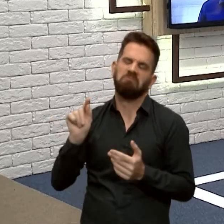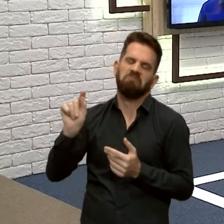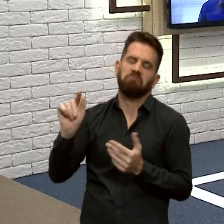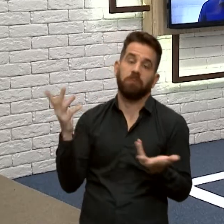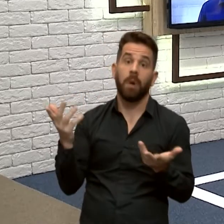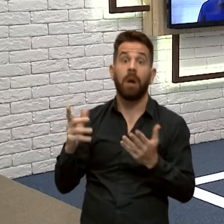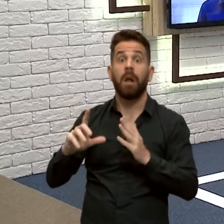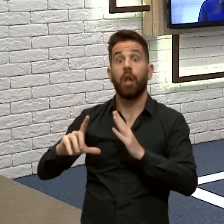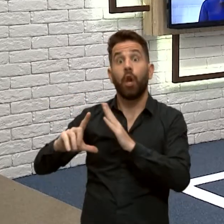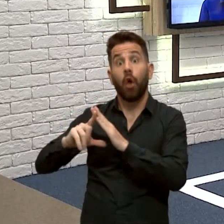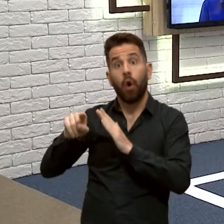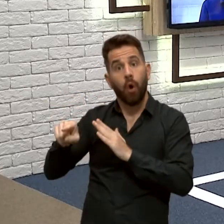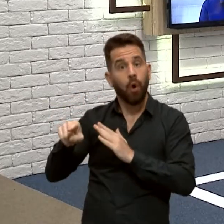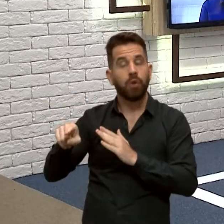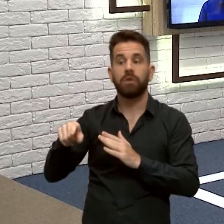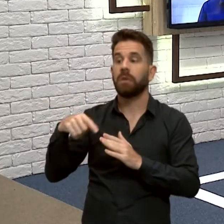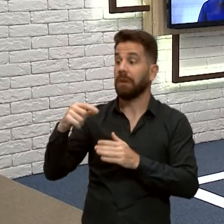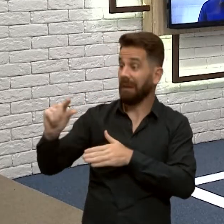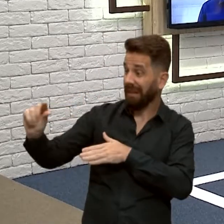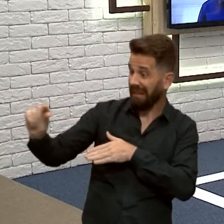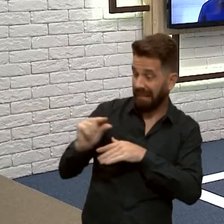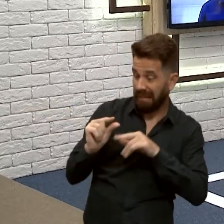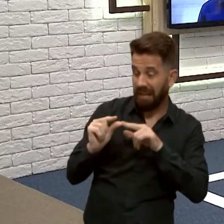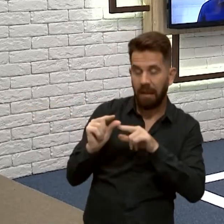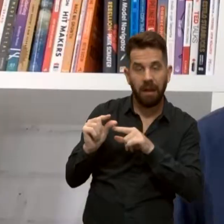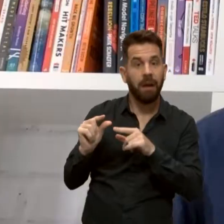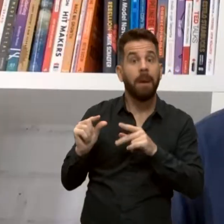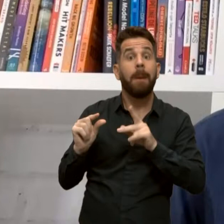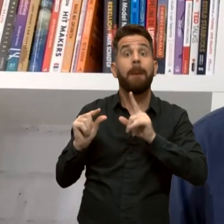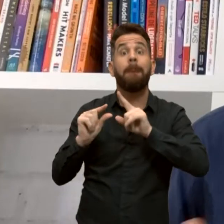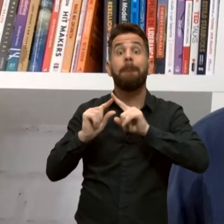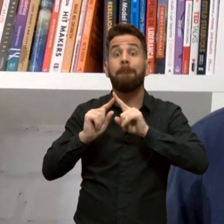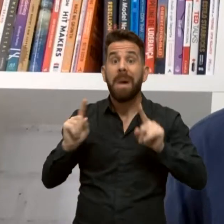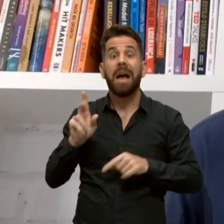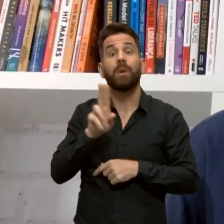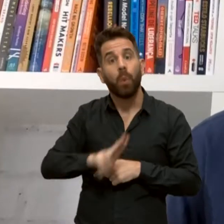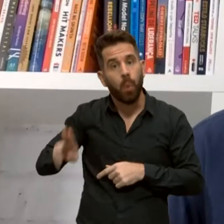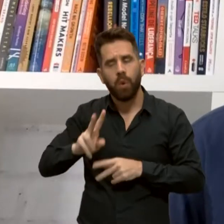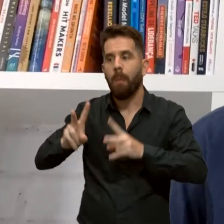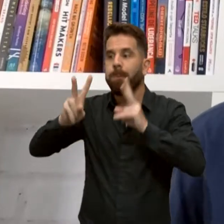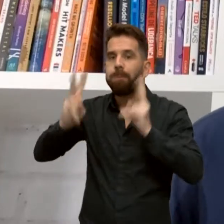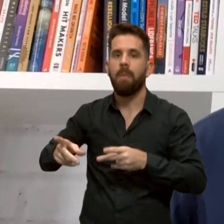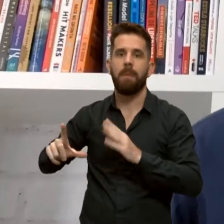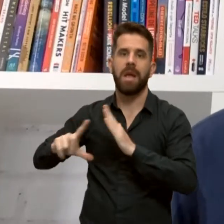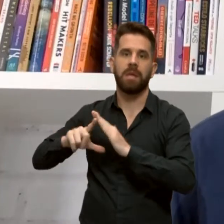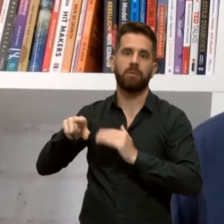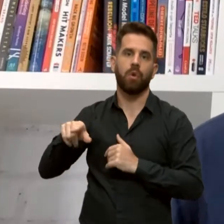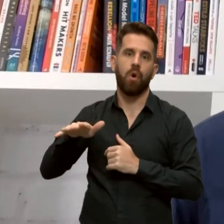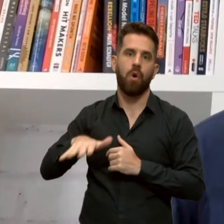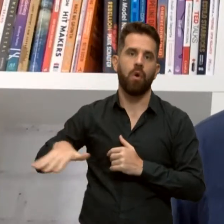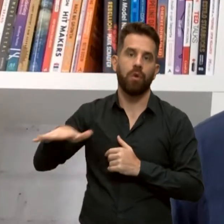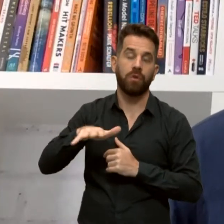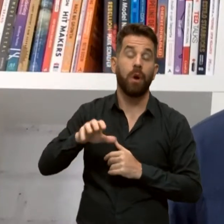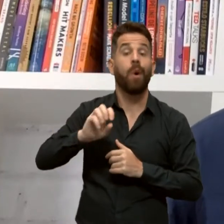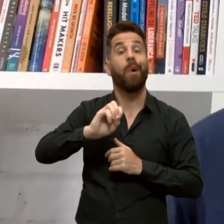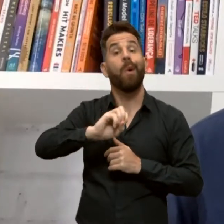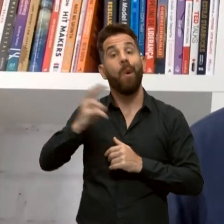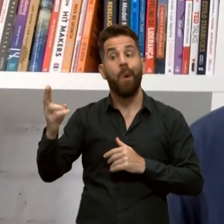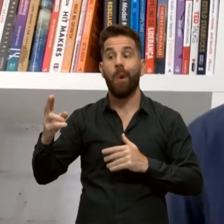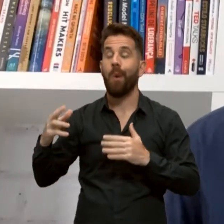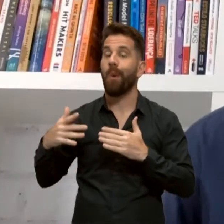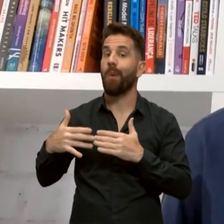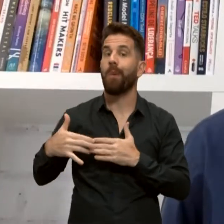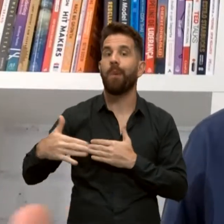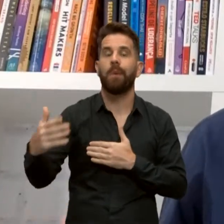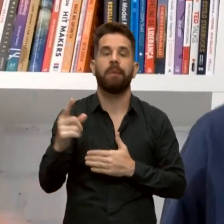ser usado naquela loja X. E ainda vamos imaginar mais um mecanismo que ele coloca que aquilo ali expira. Aquilo ali,